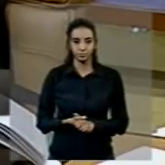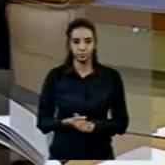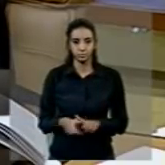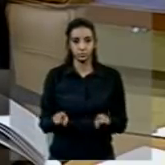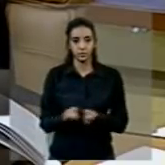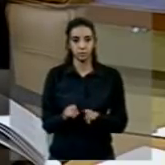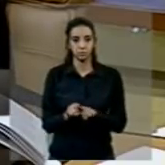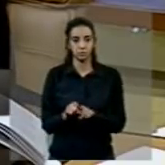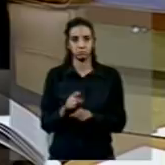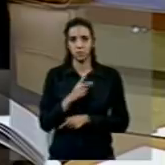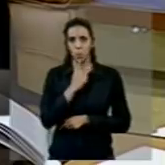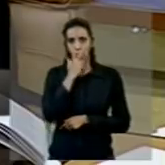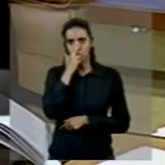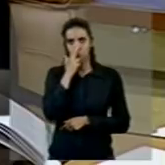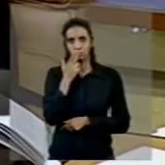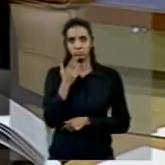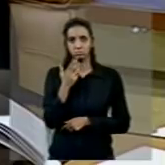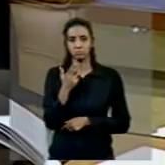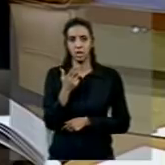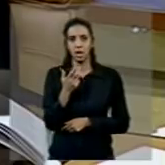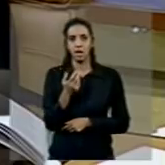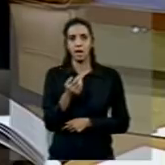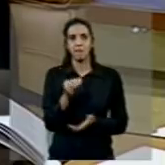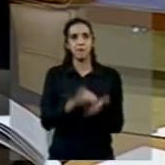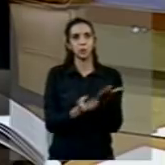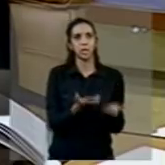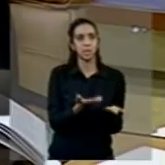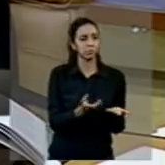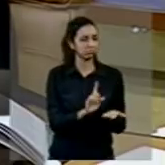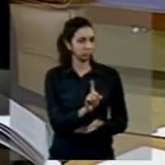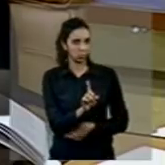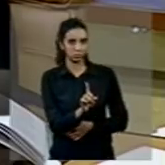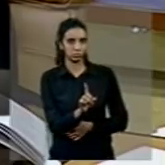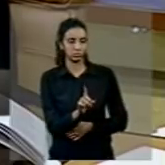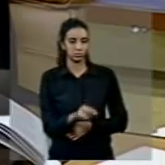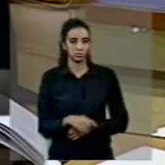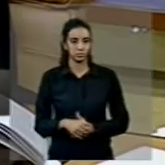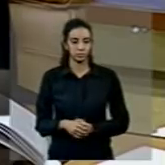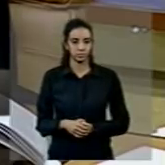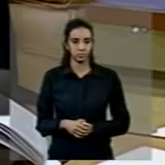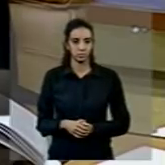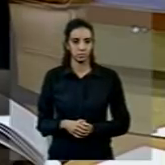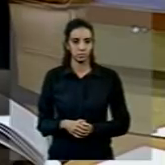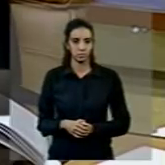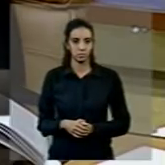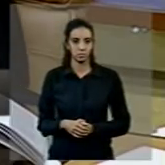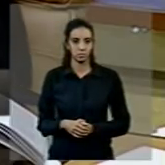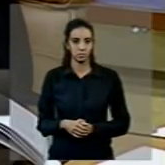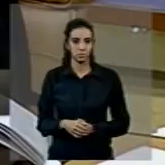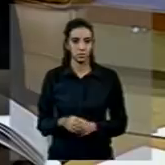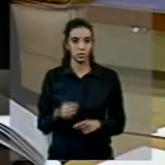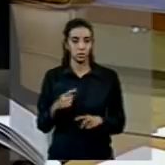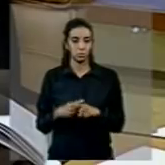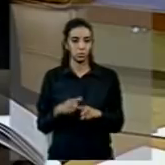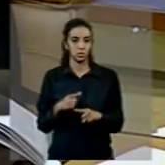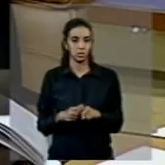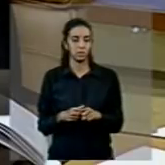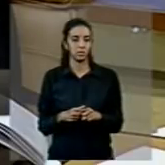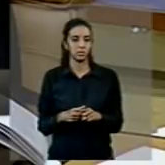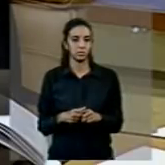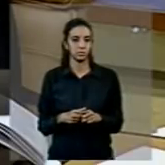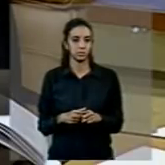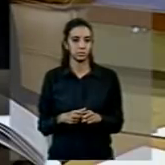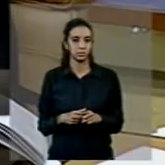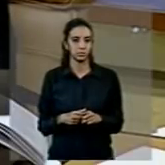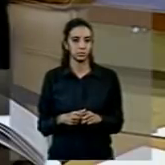parece desproporcional a adoção da providência adotada quando não se chegar a essa garantia de